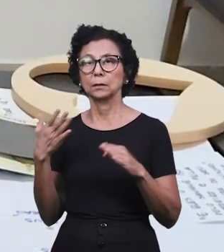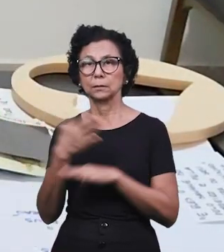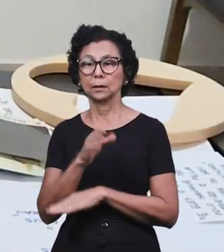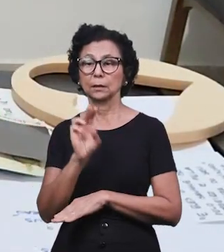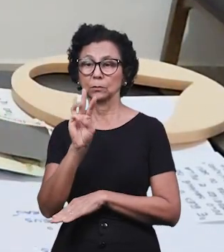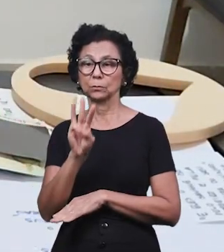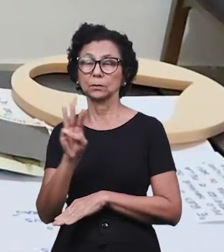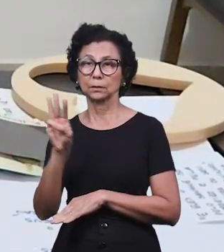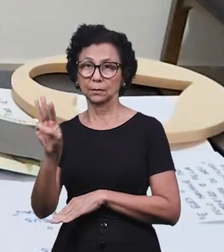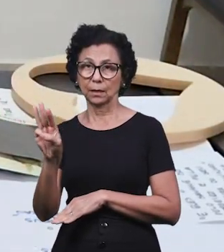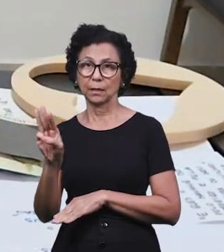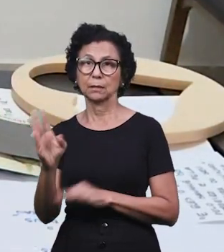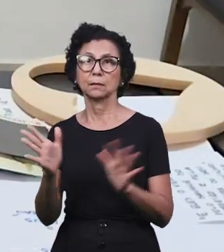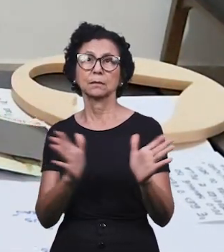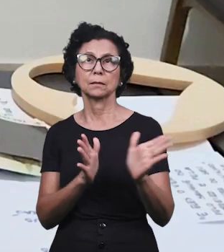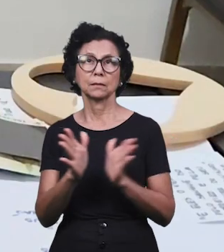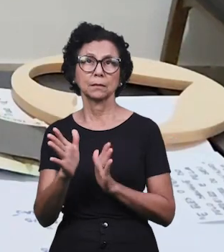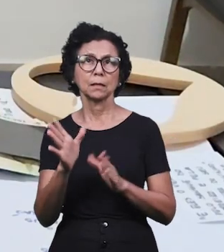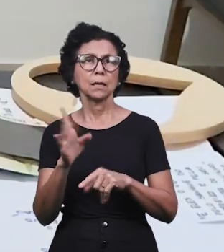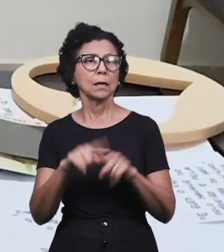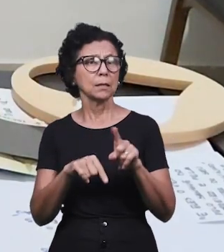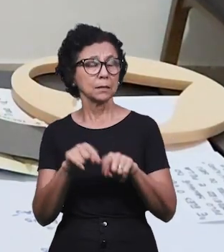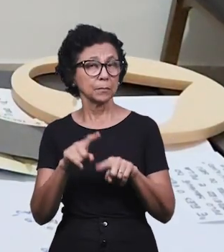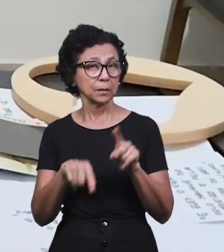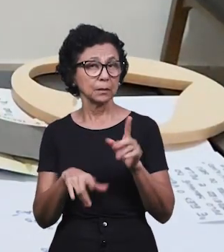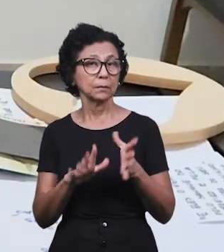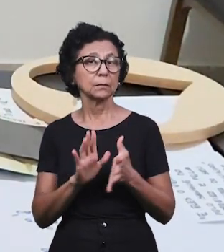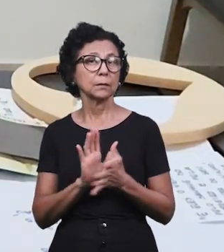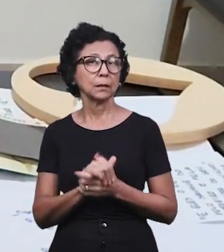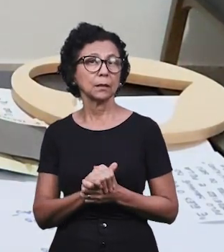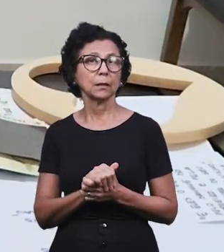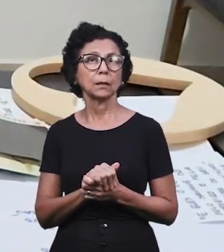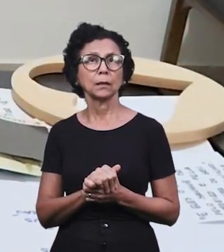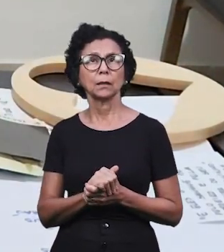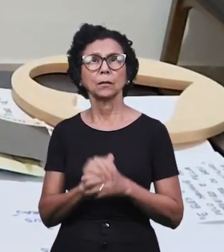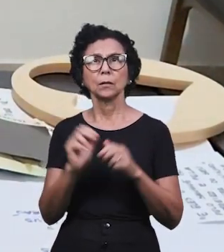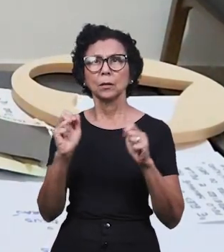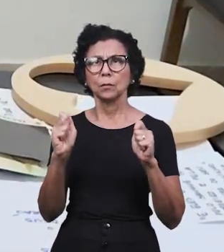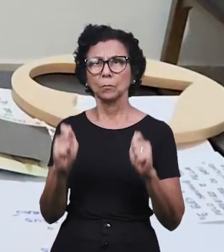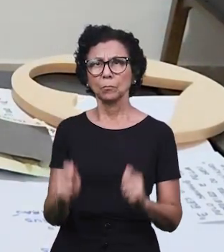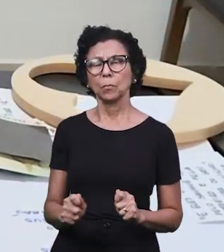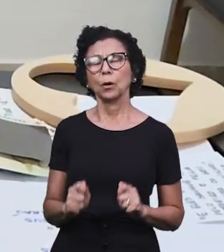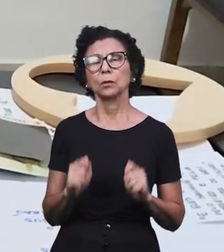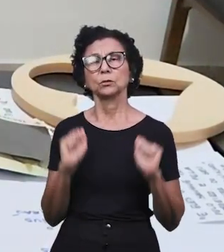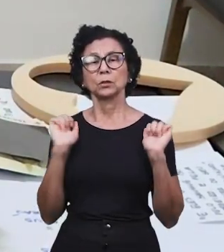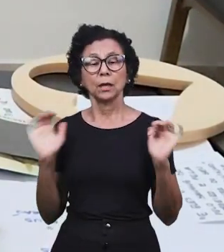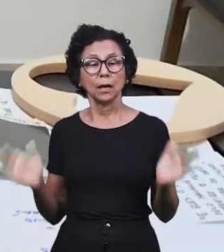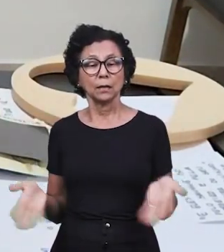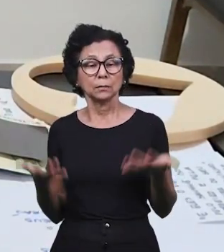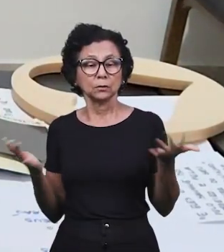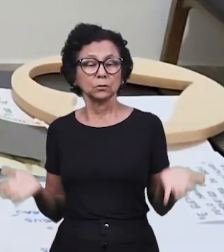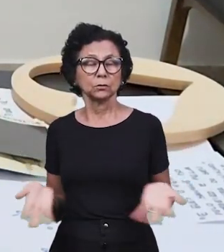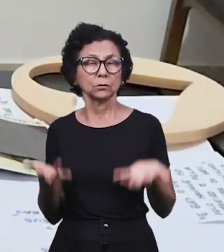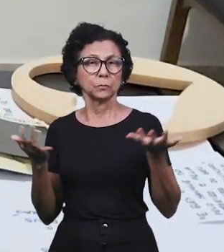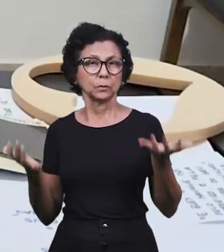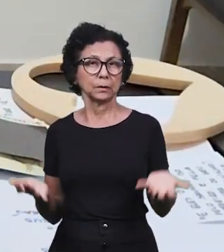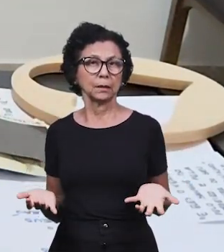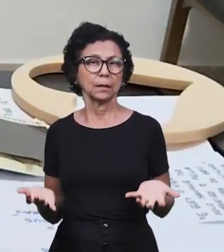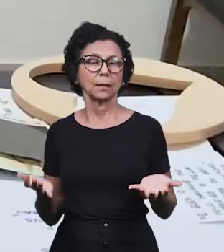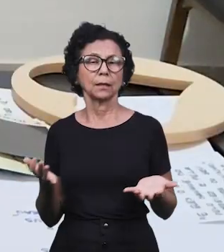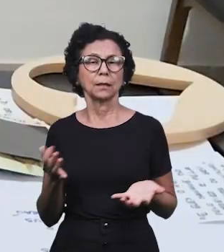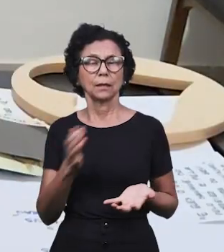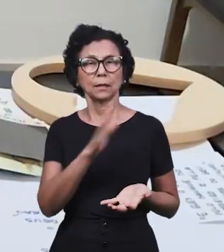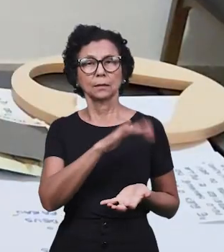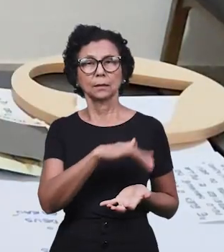site da acessibilidade. Esse material ele é pensado, né, diminuído o estímulo para que as crianças possam,